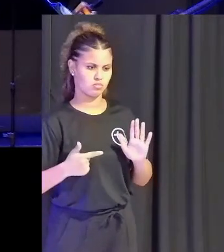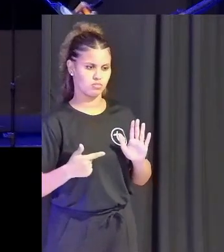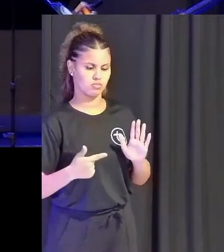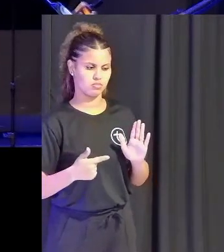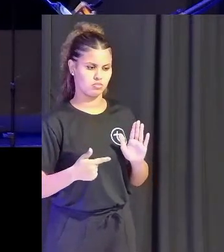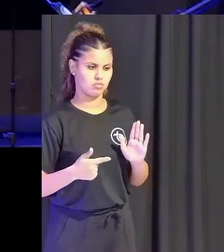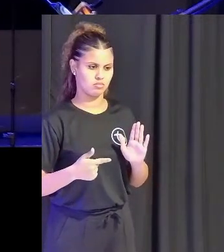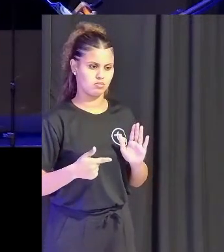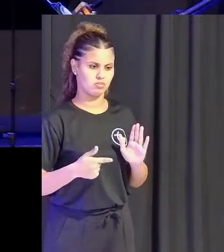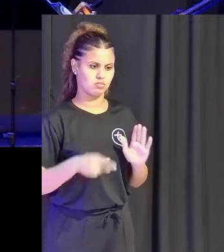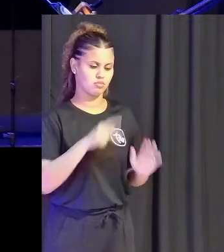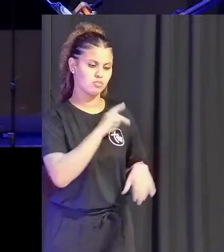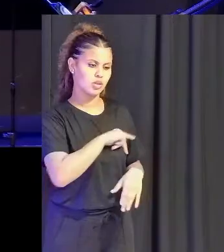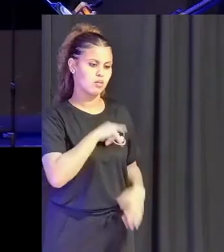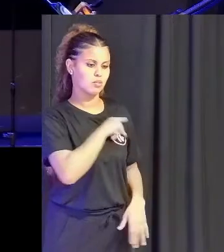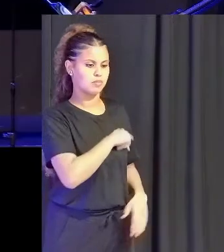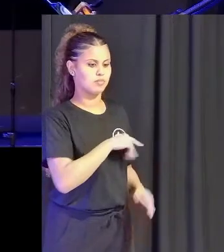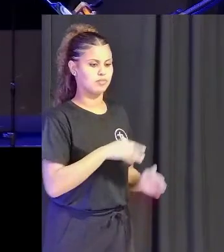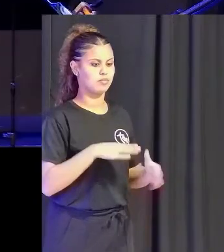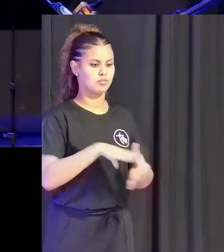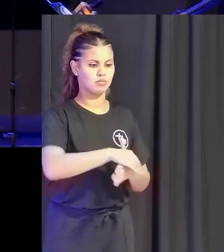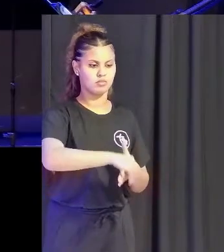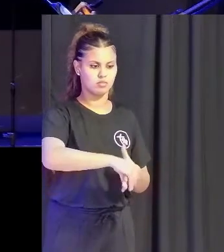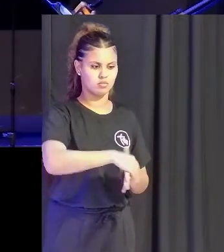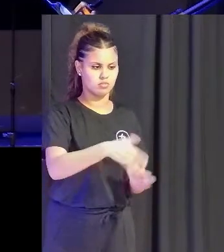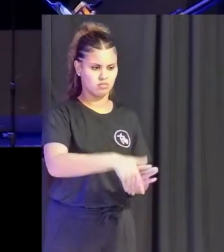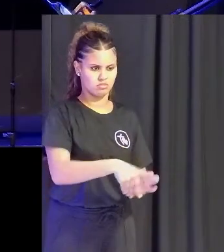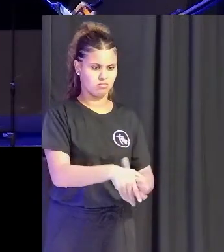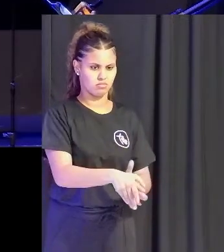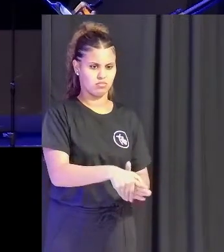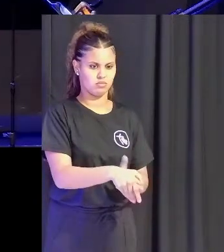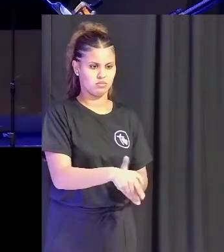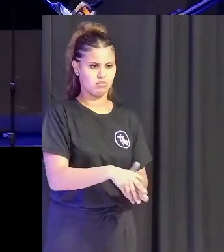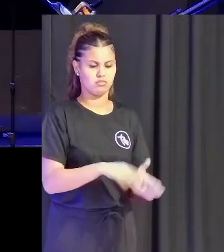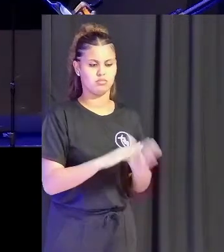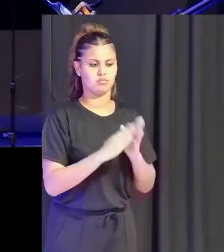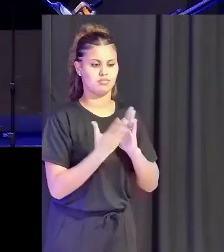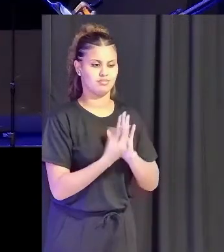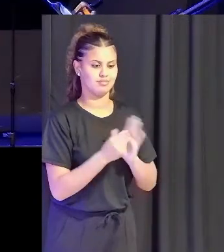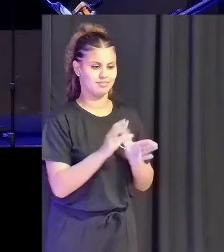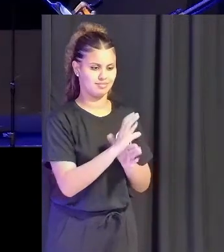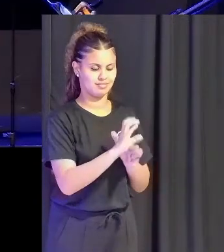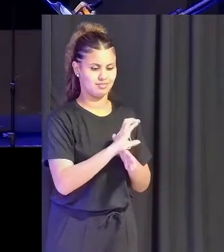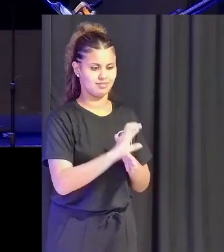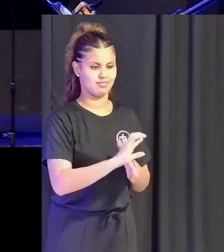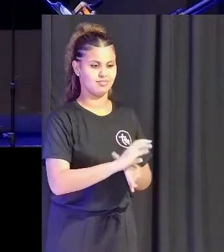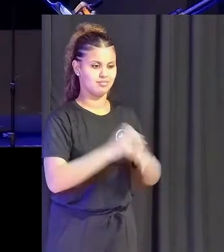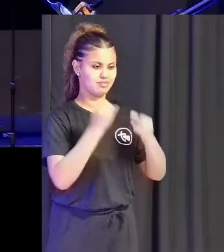advertência à igreja de Corinto. Vai falar sobre as tentações.